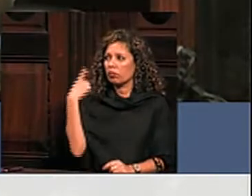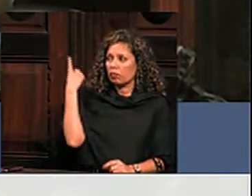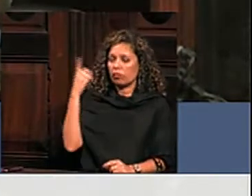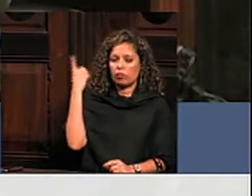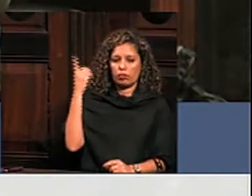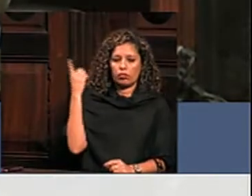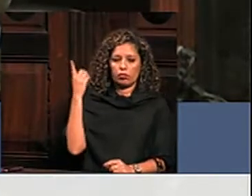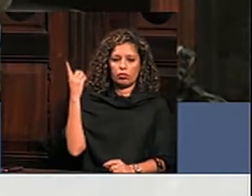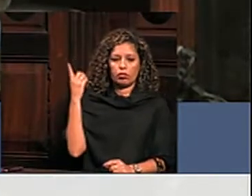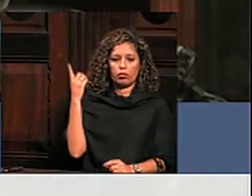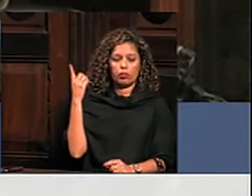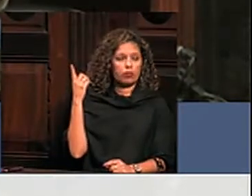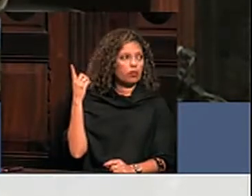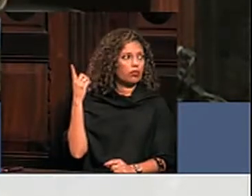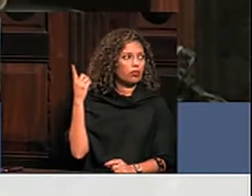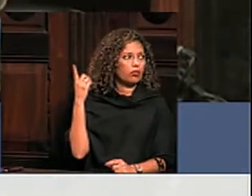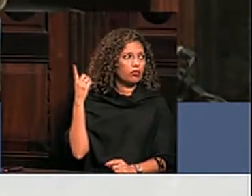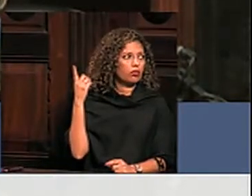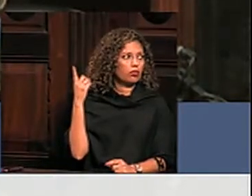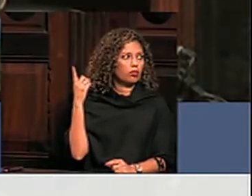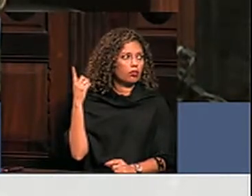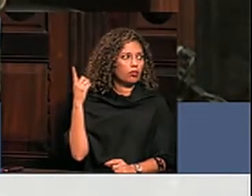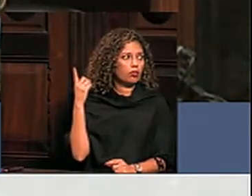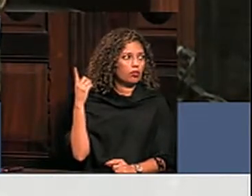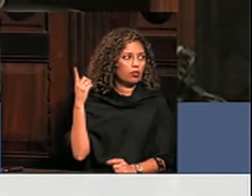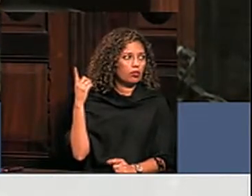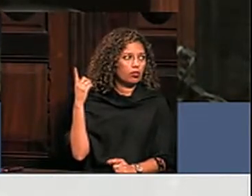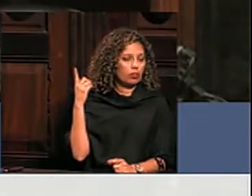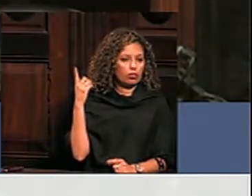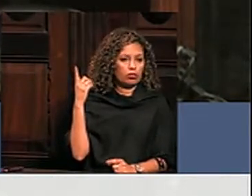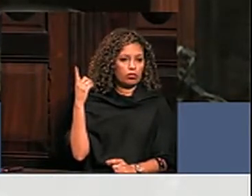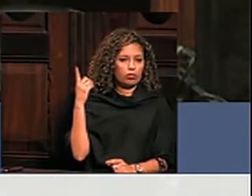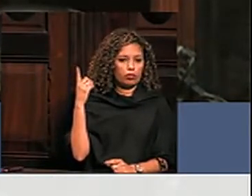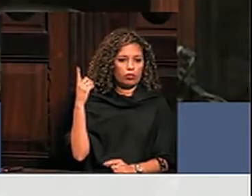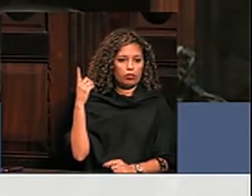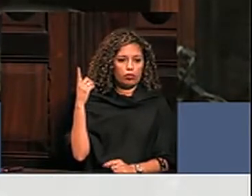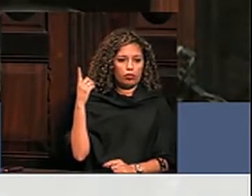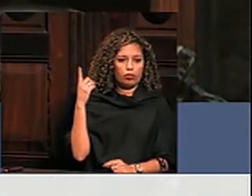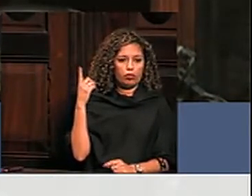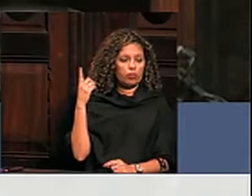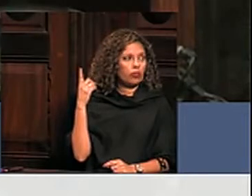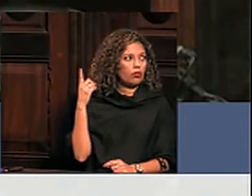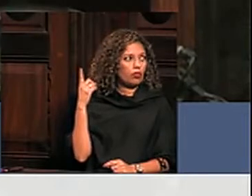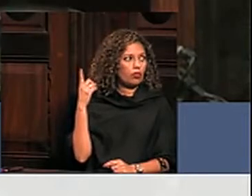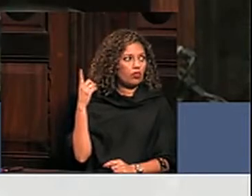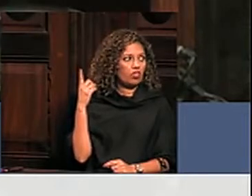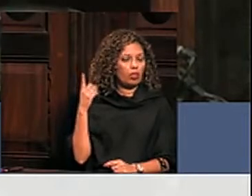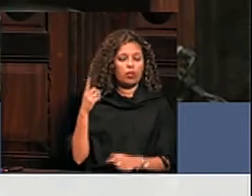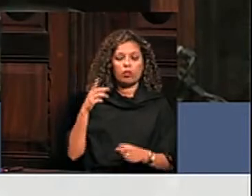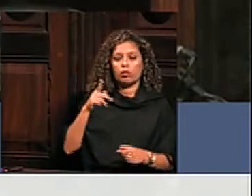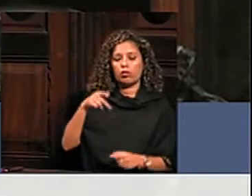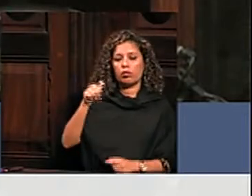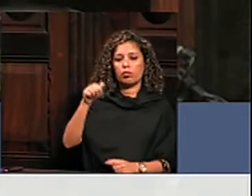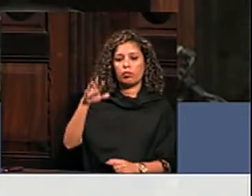Deputado, vou convidar o deputado Gustavo Tutuca, porque ele está mais afeto ao projeto. Pode ser, Chiquinho? Porque vai ser parecer às